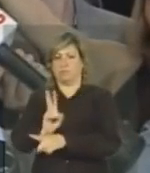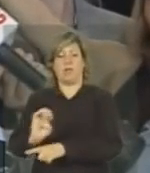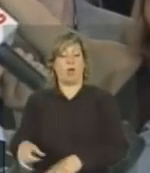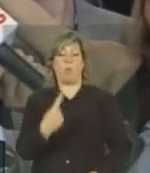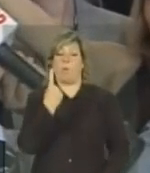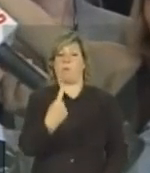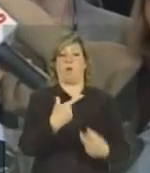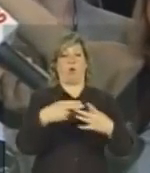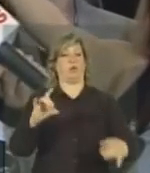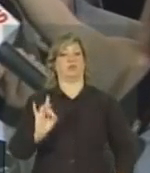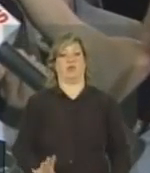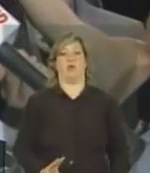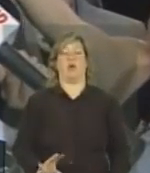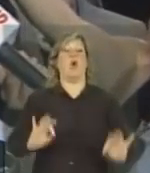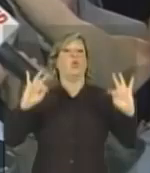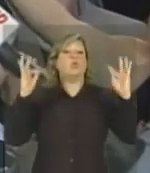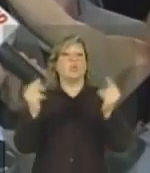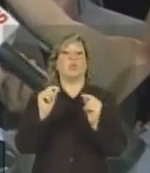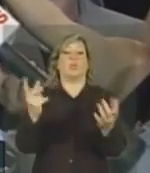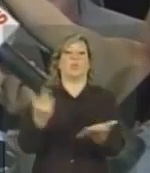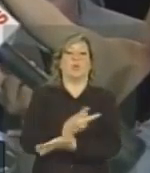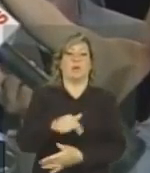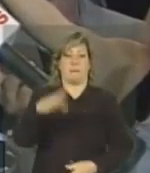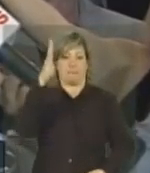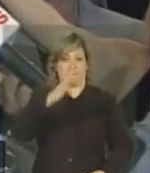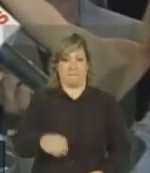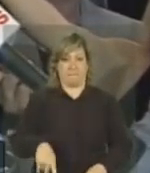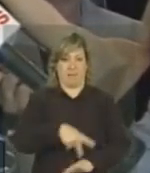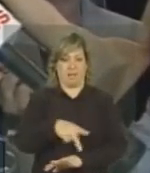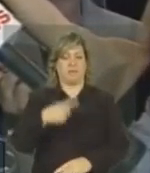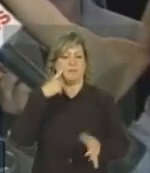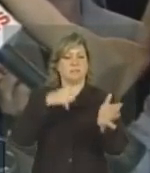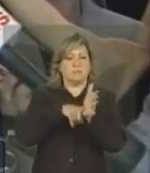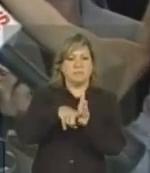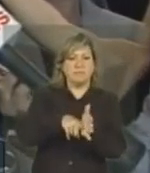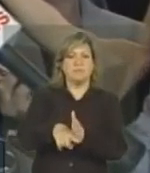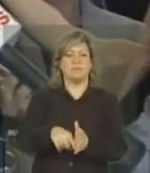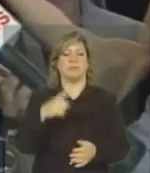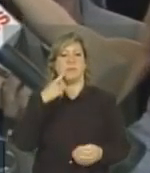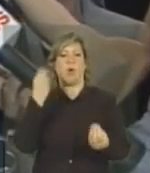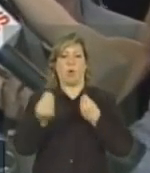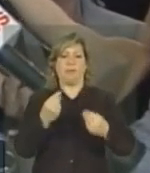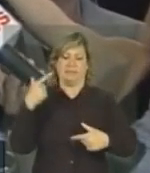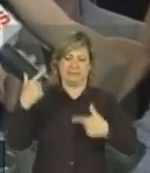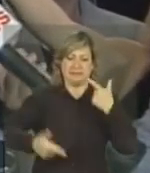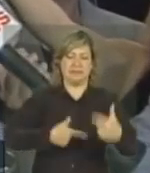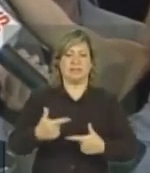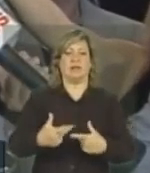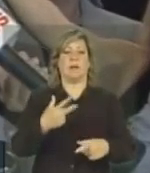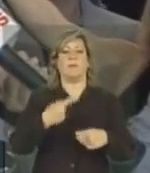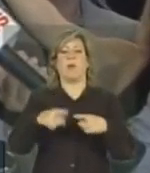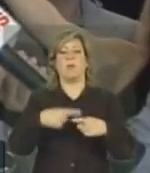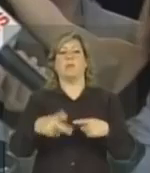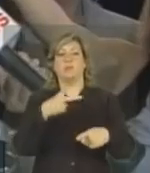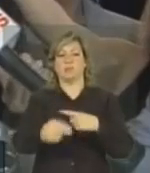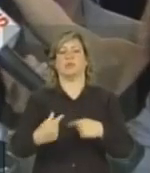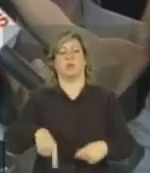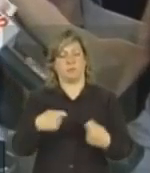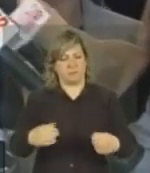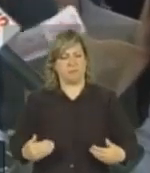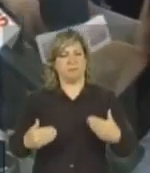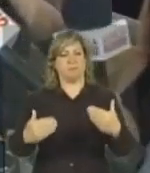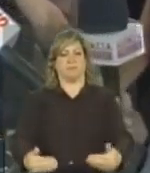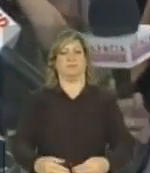una, ou seja, tudo o que acontecerá no país tem que ser previsto, analisado e atacado nos seus problemas nas diversas frentes que nós temos que